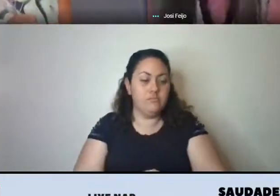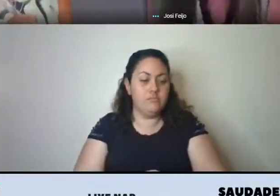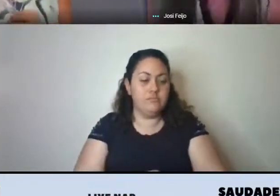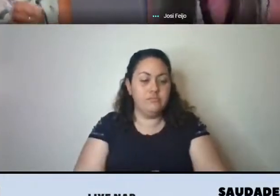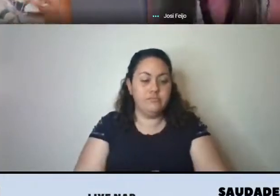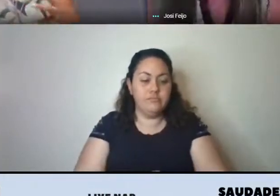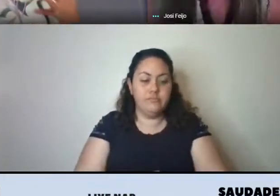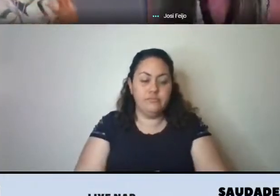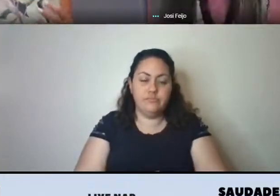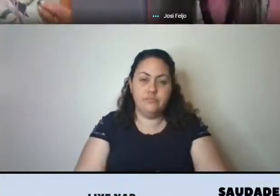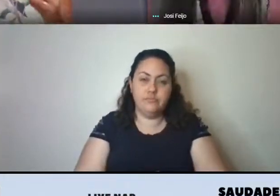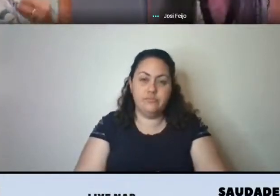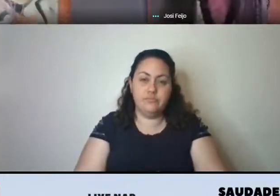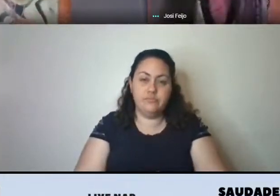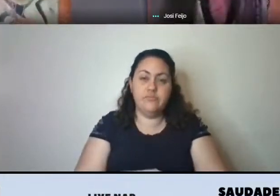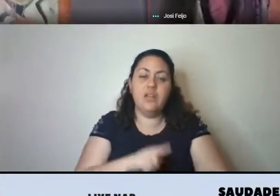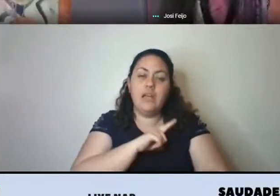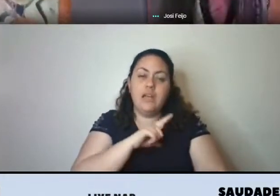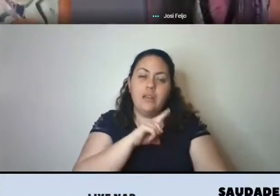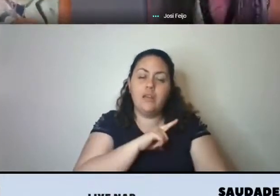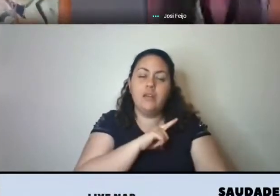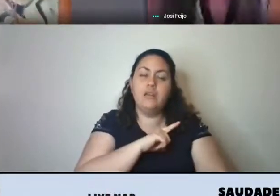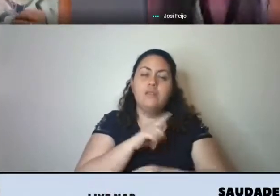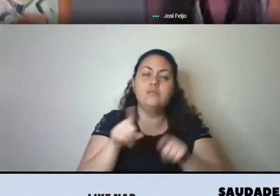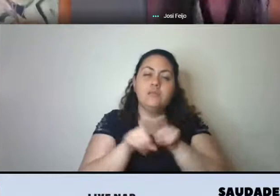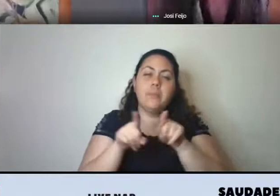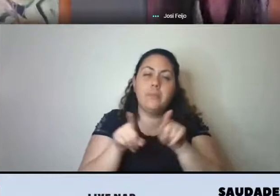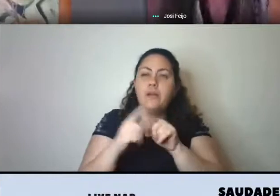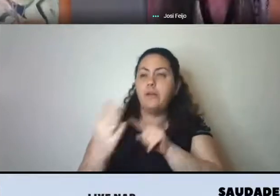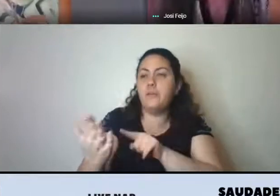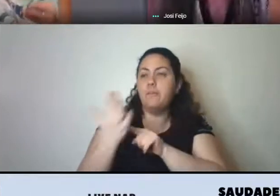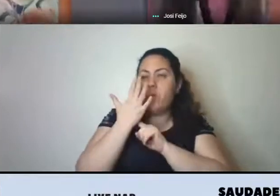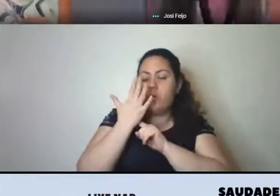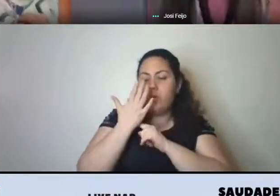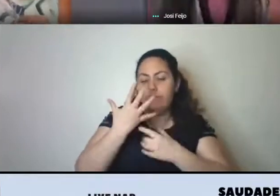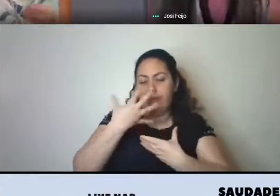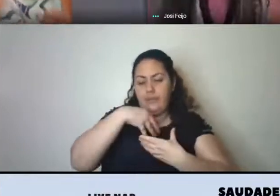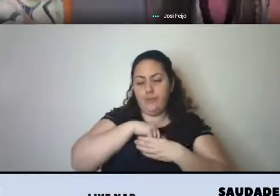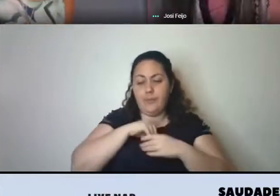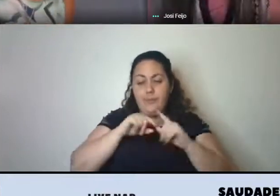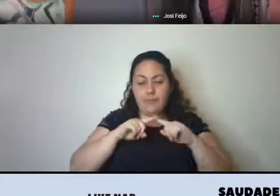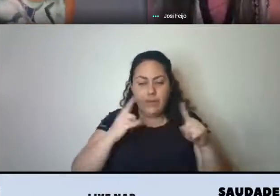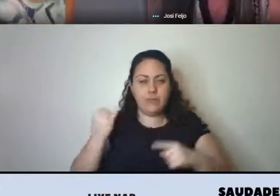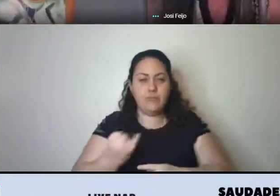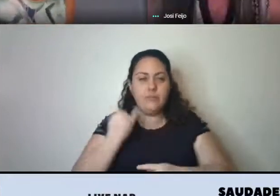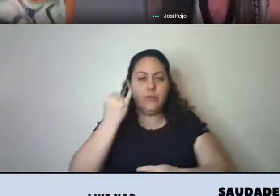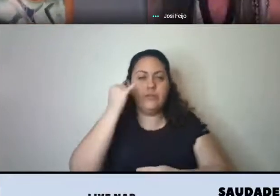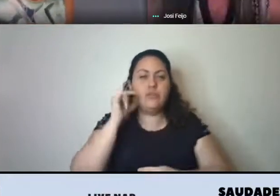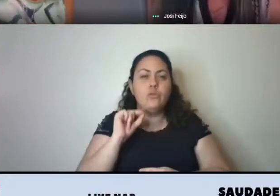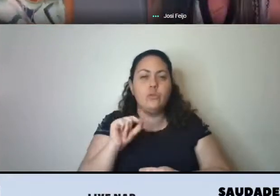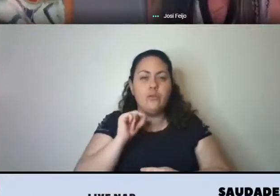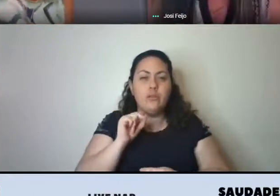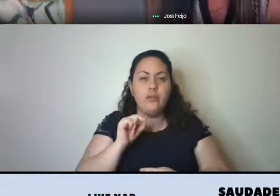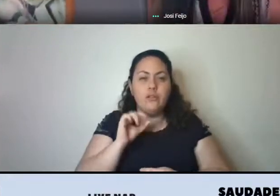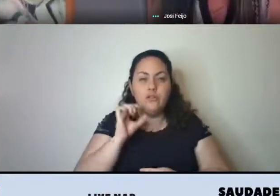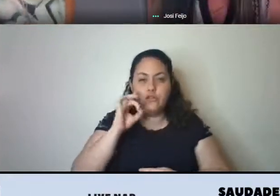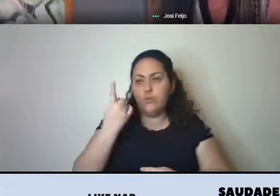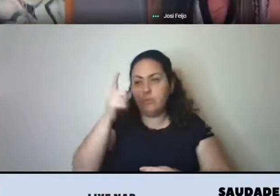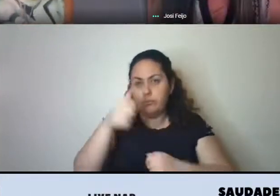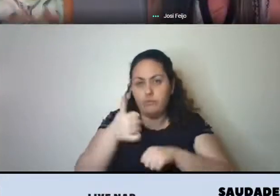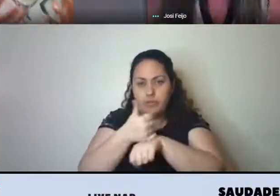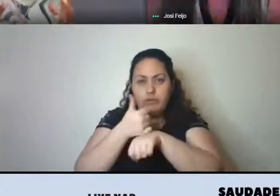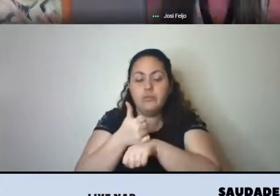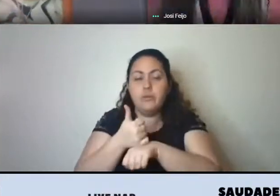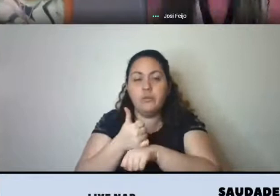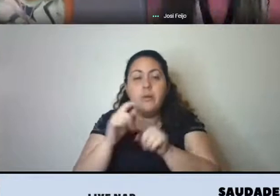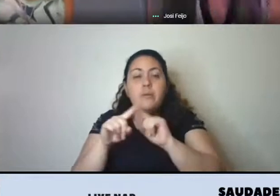mas que, e aí, bom, a importância de encontrar esse olhar de cuidado também dentro, né, também um